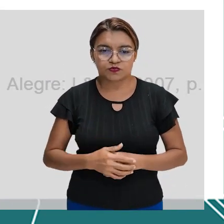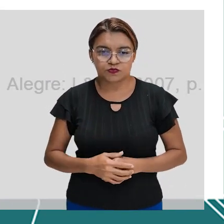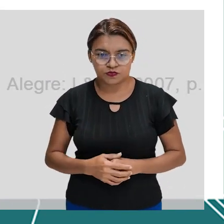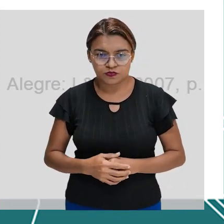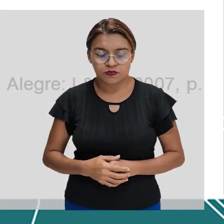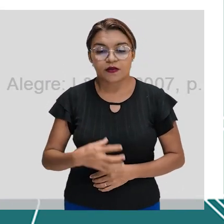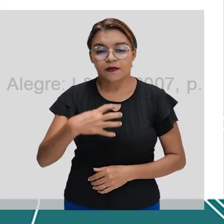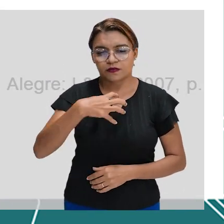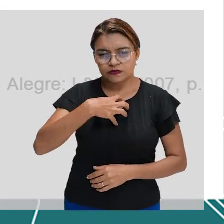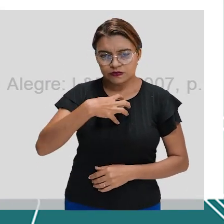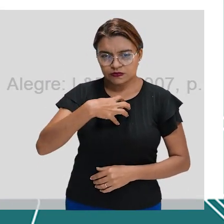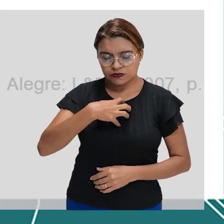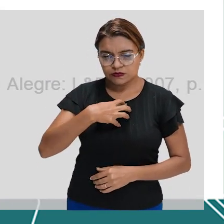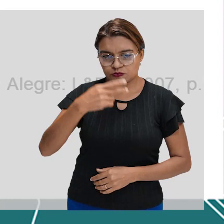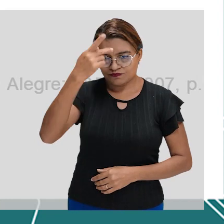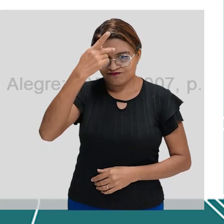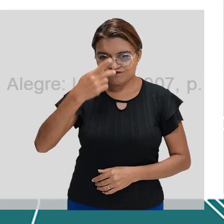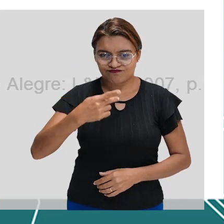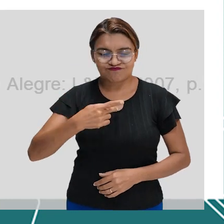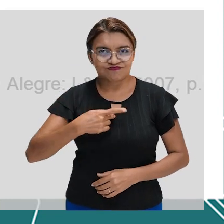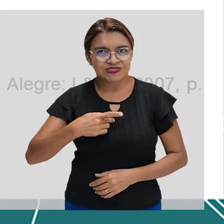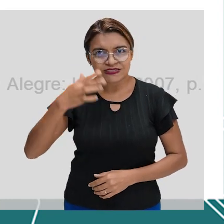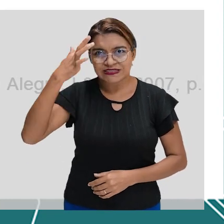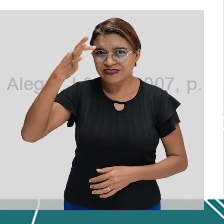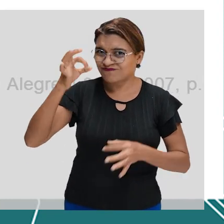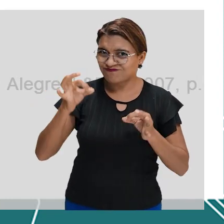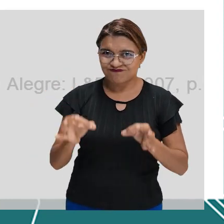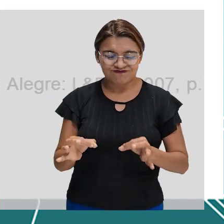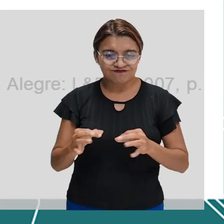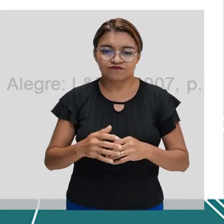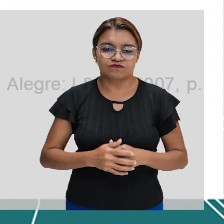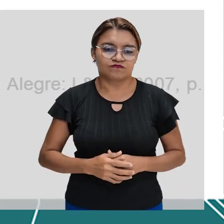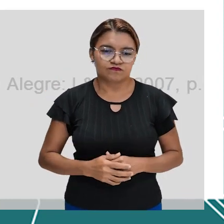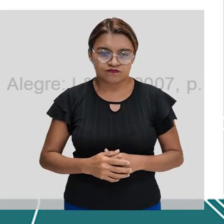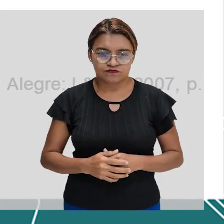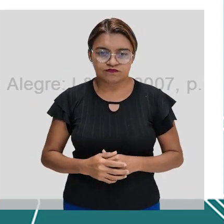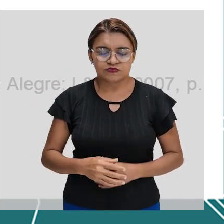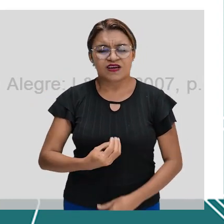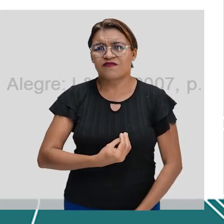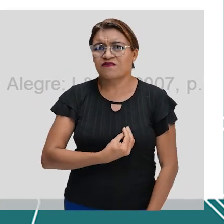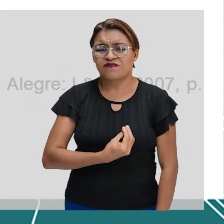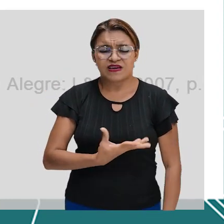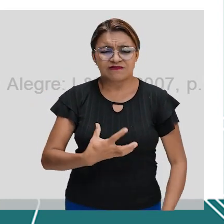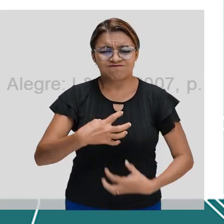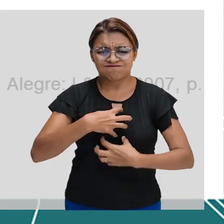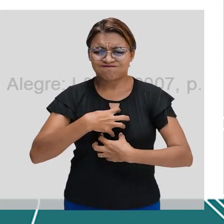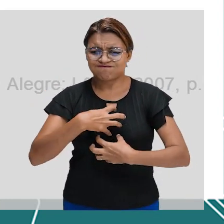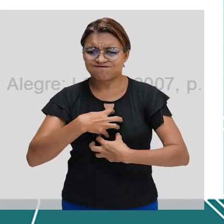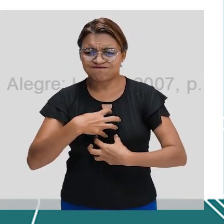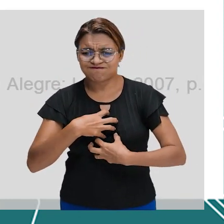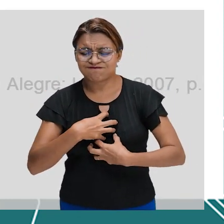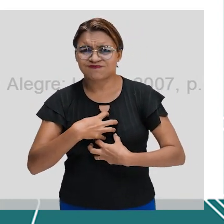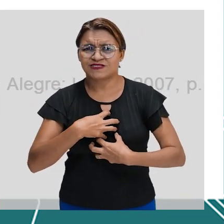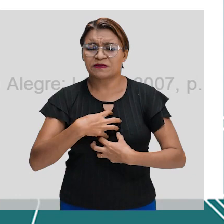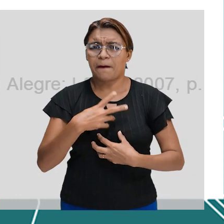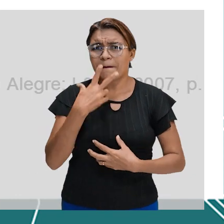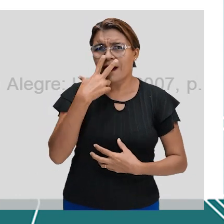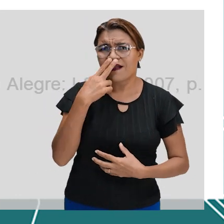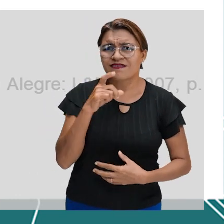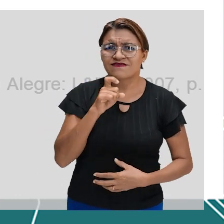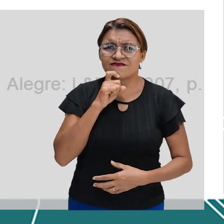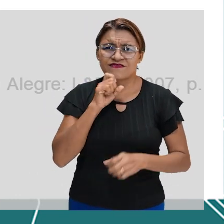de meu estado me acho incerto que em vivo ardor tremendo estou de frio